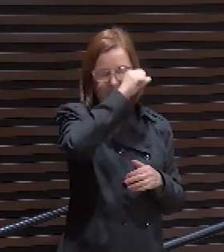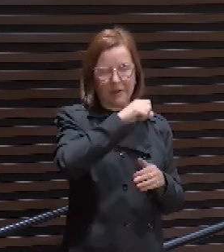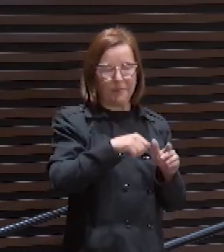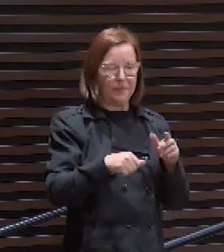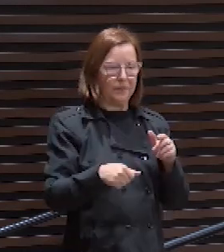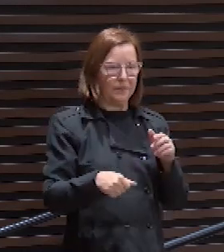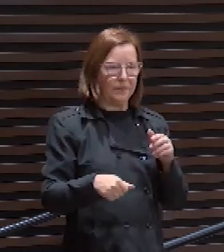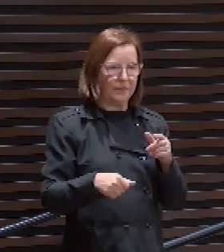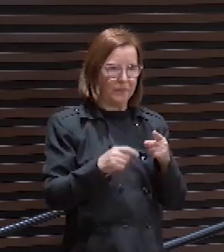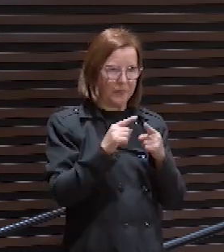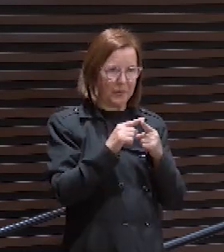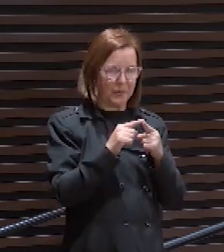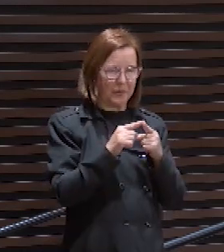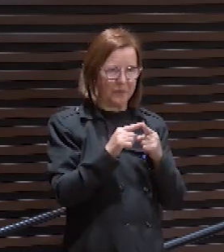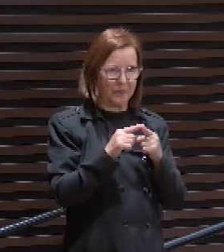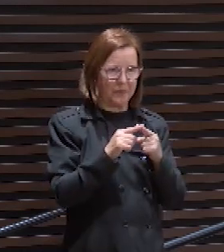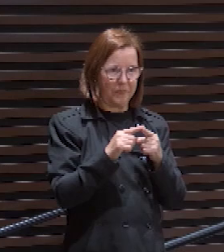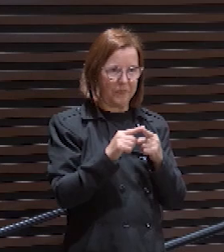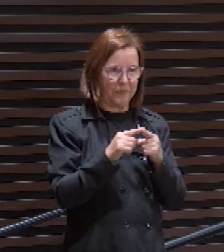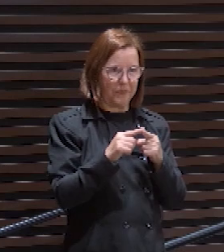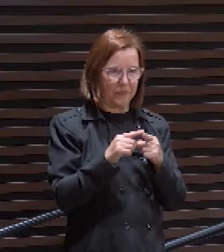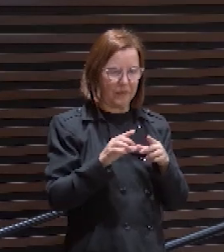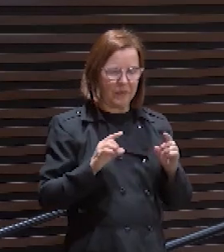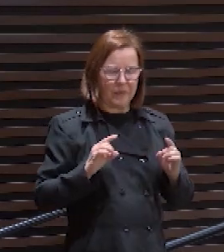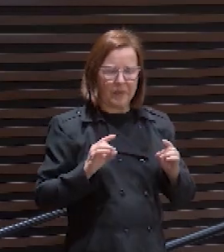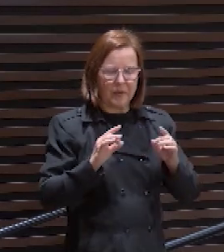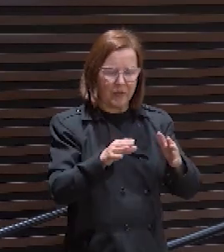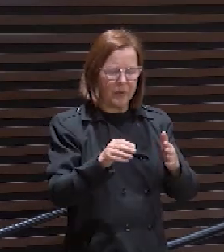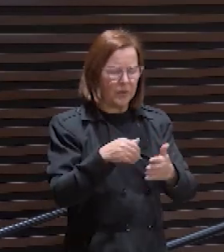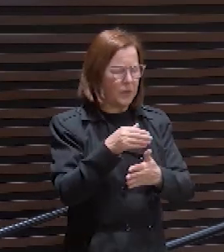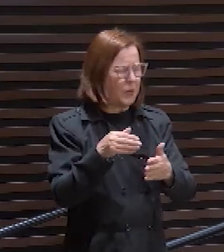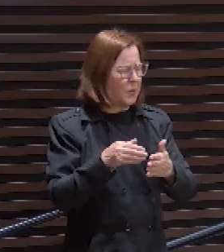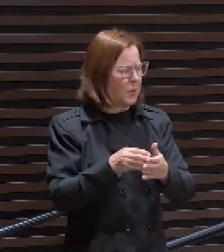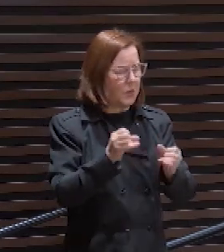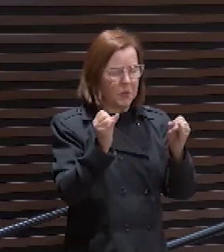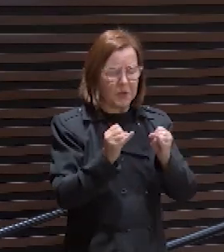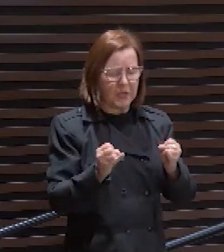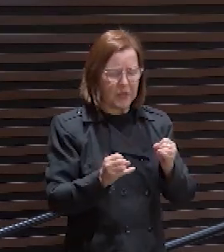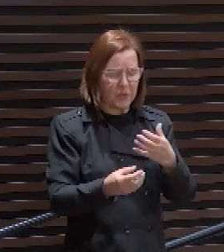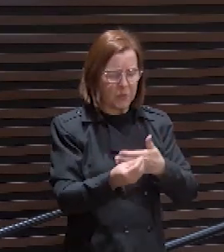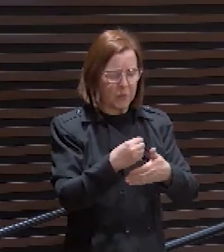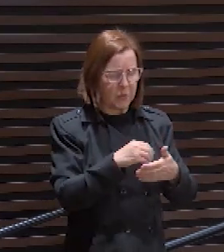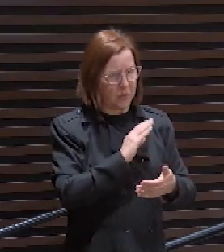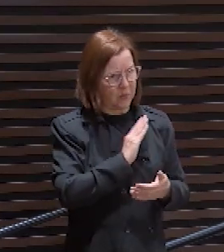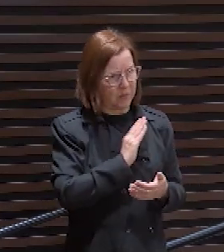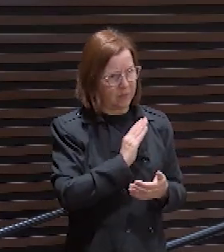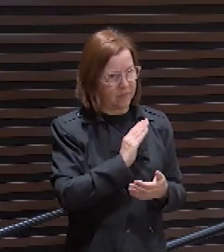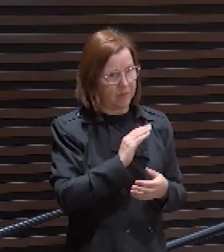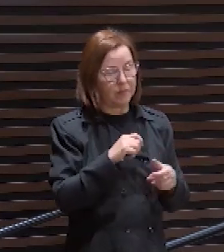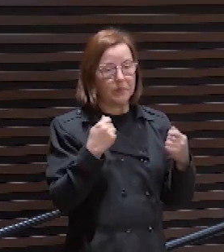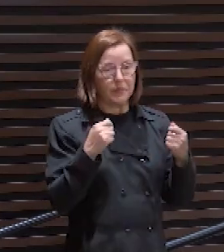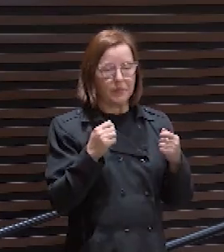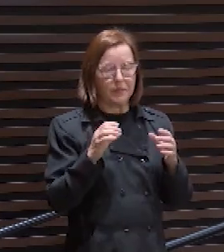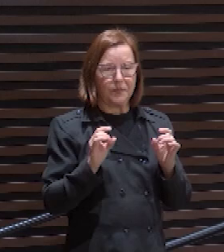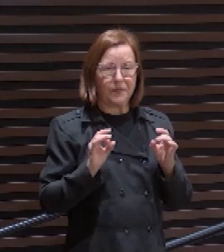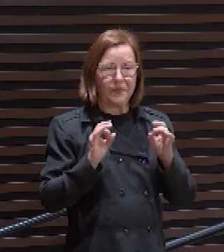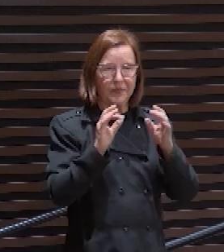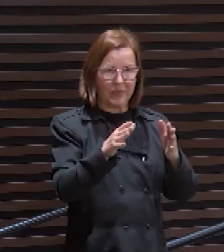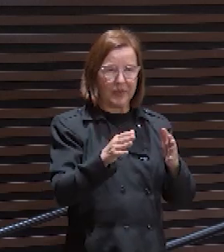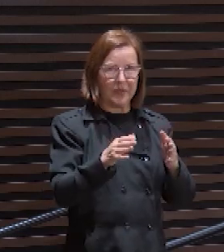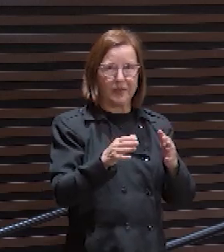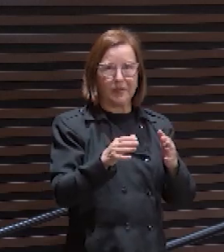Primeiro, abandonemos todo e qualquer ídolo do nosso coração. Precisamos renunciar ao motivo principal